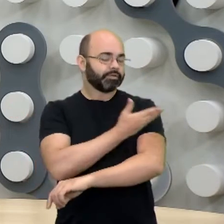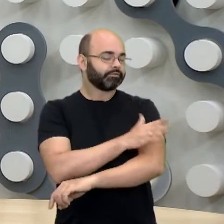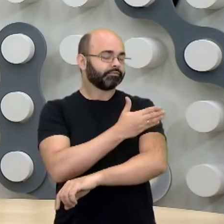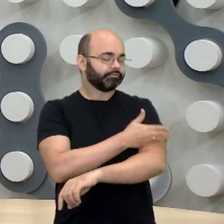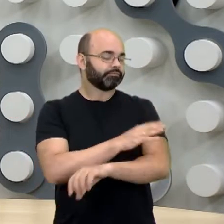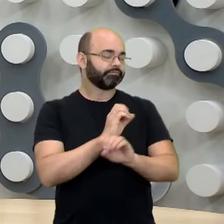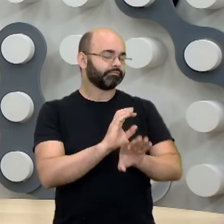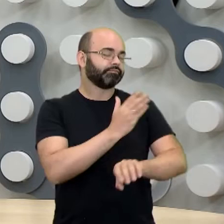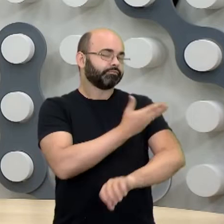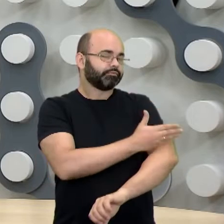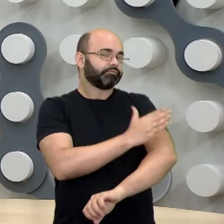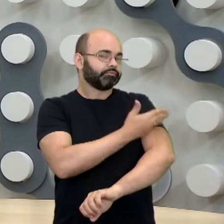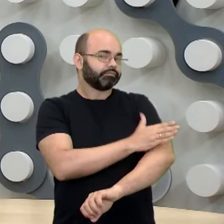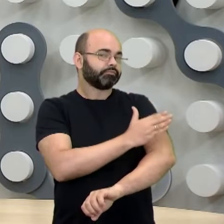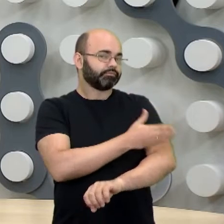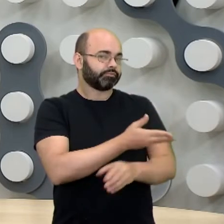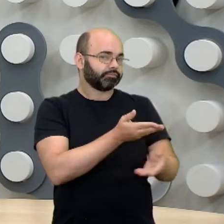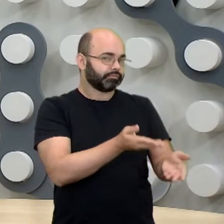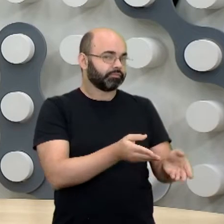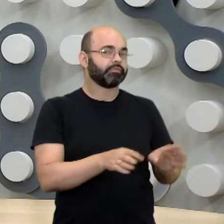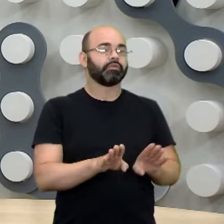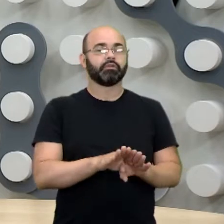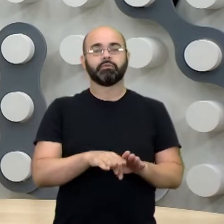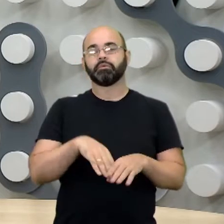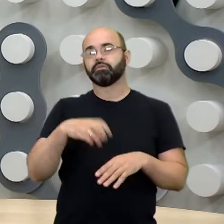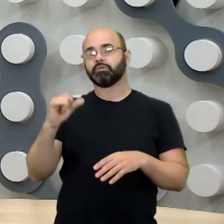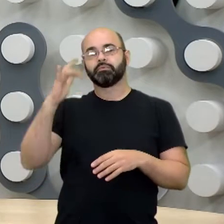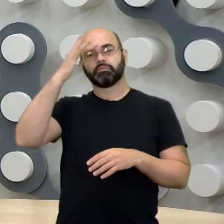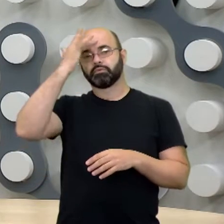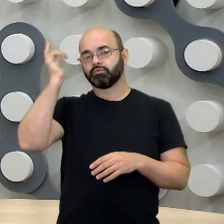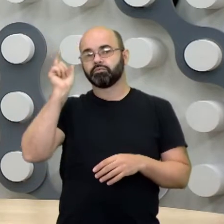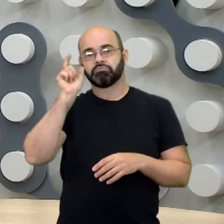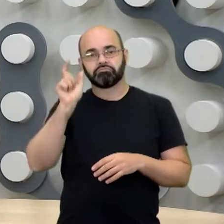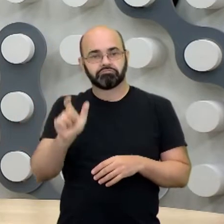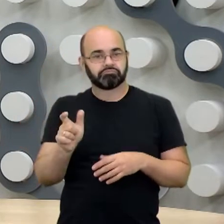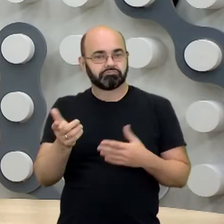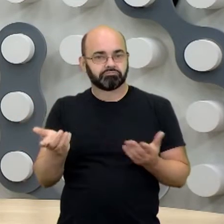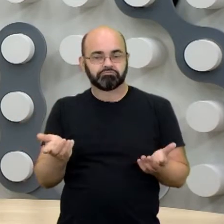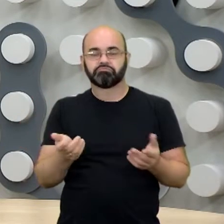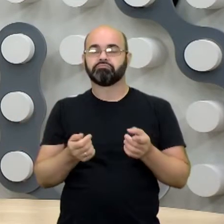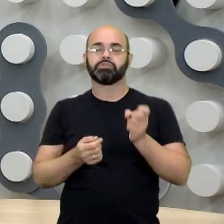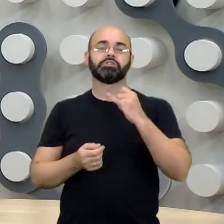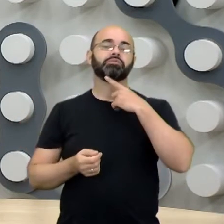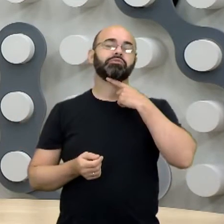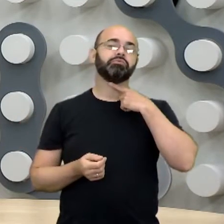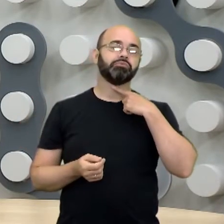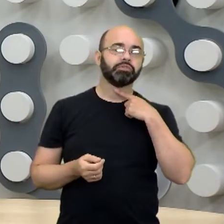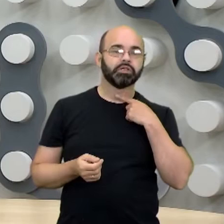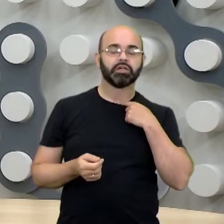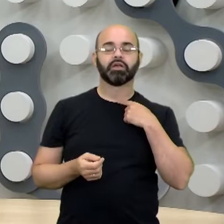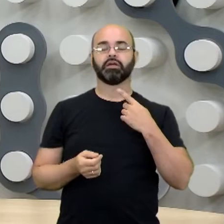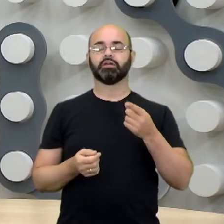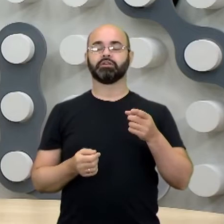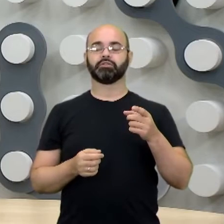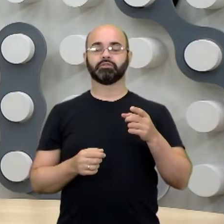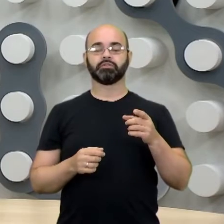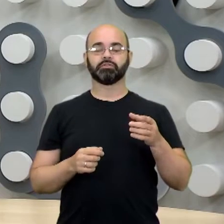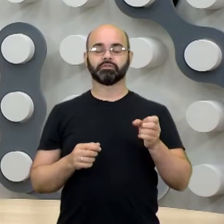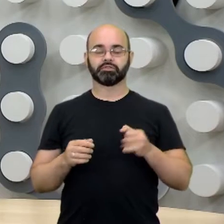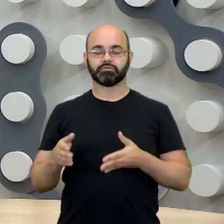abre cursos aí, né, para pessoas que estejam interessados em seguir essa carreira aí, né,